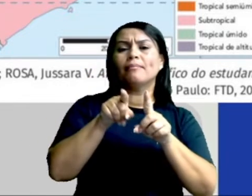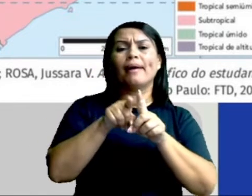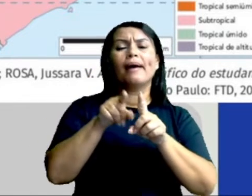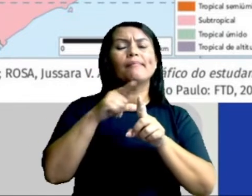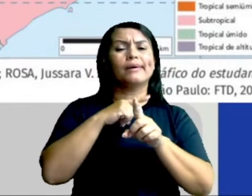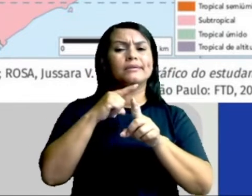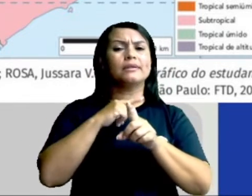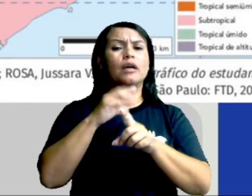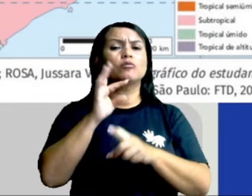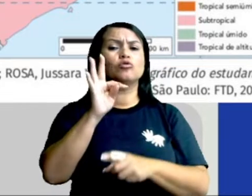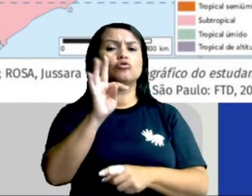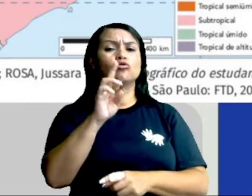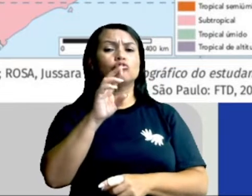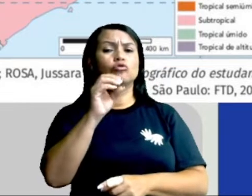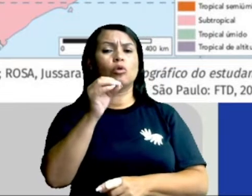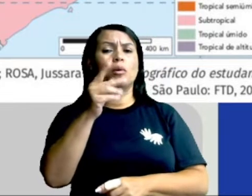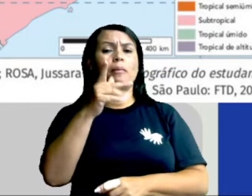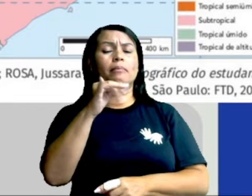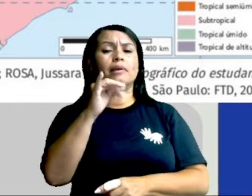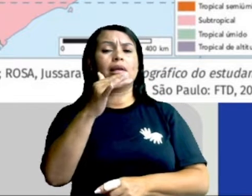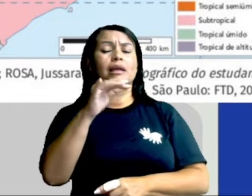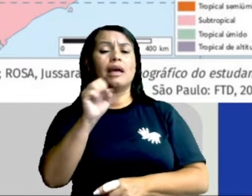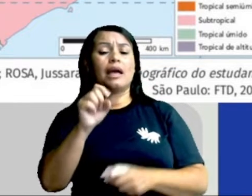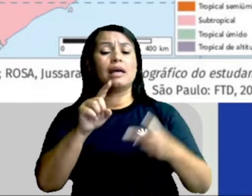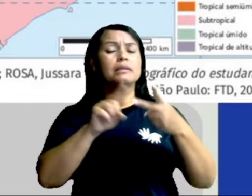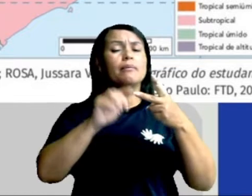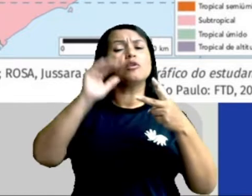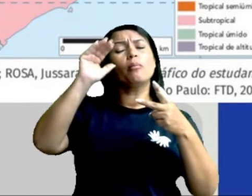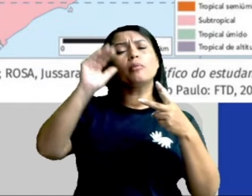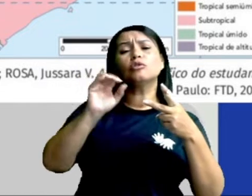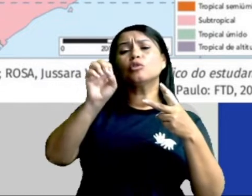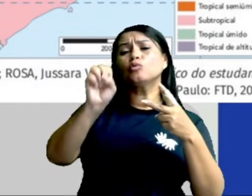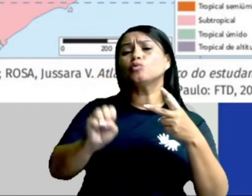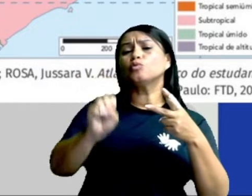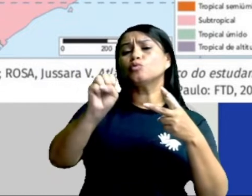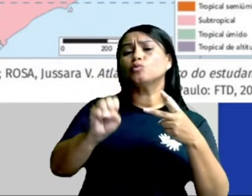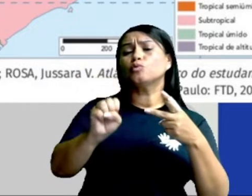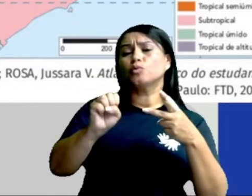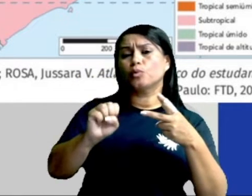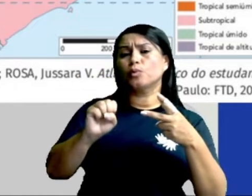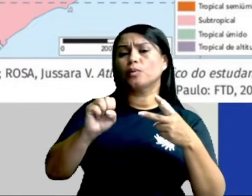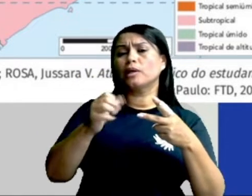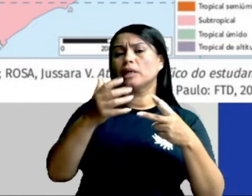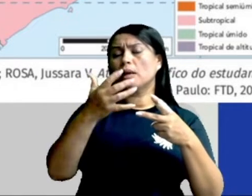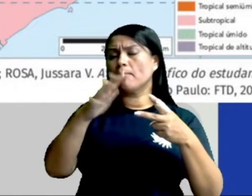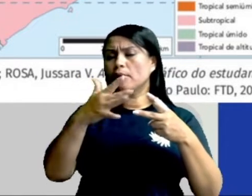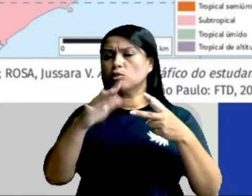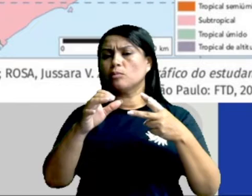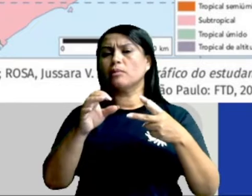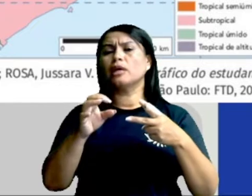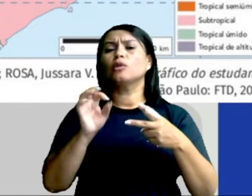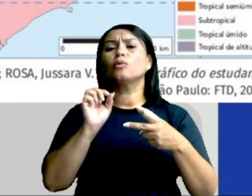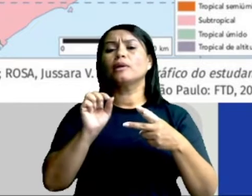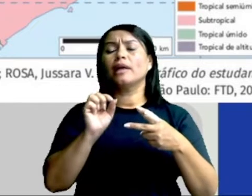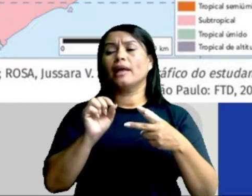são tropicais. E a gente tem aqui na porção mais ao sul do estado de São Paulo o clima subtropical, que é, nesse caso aí, aquele que